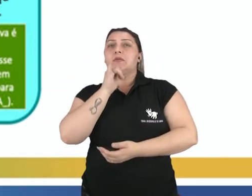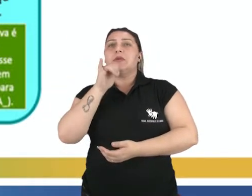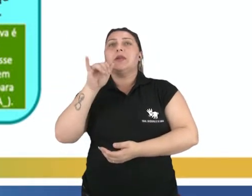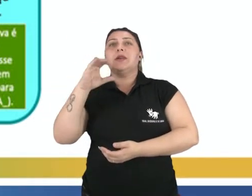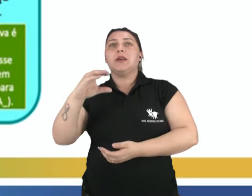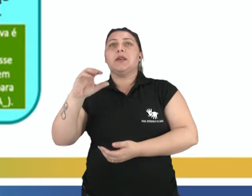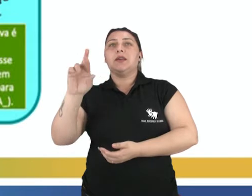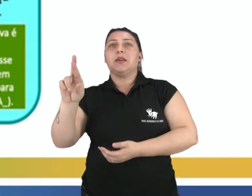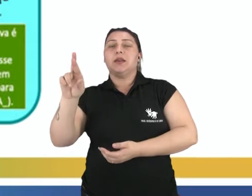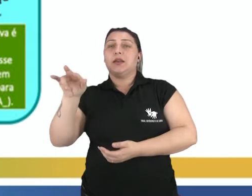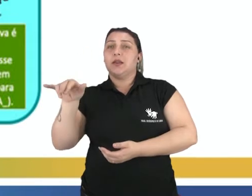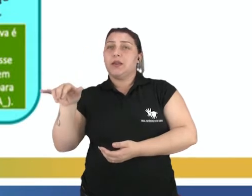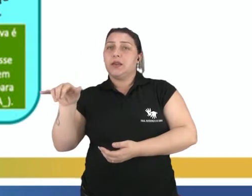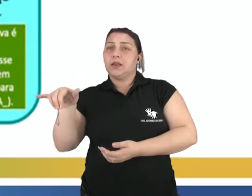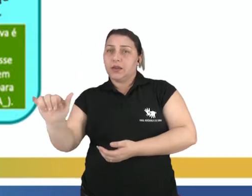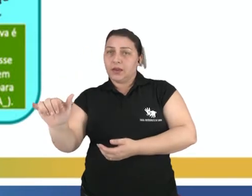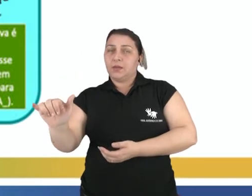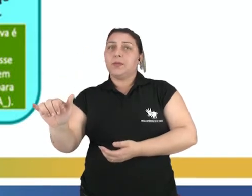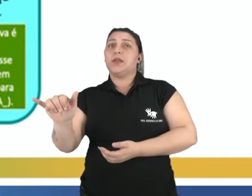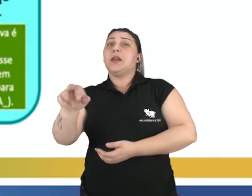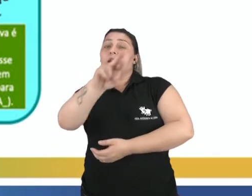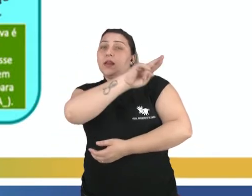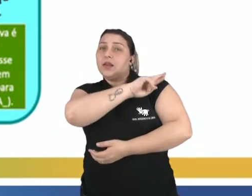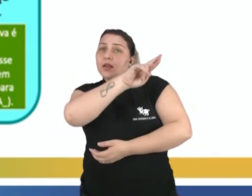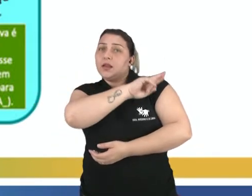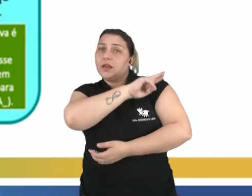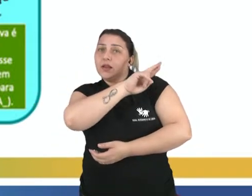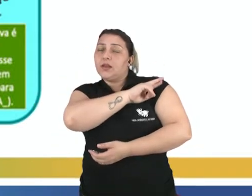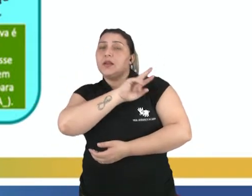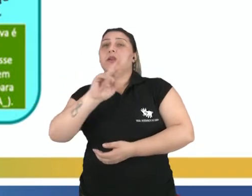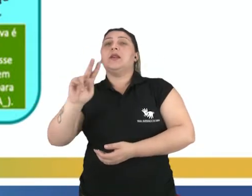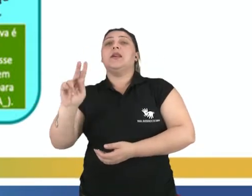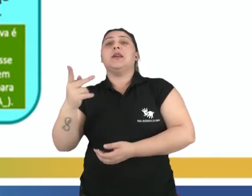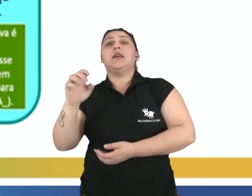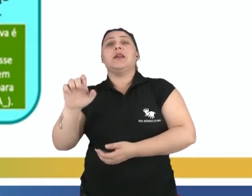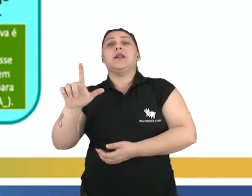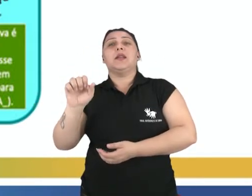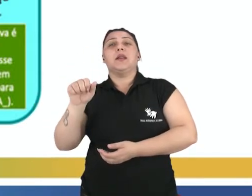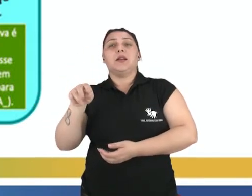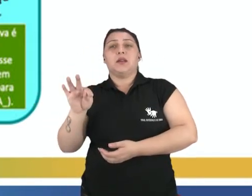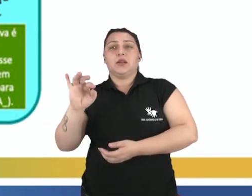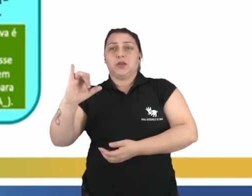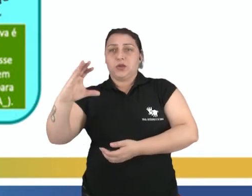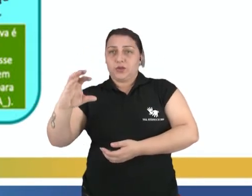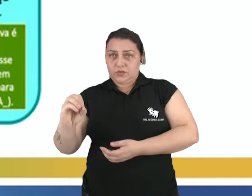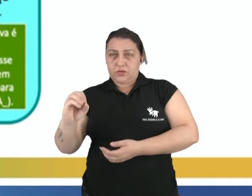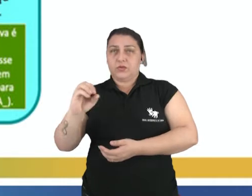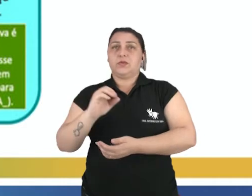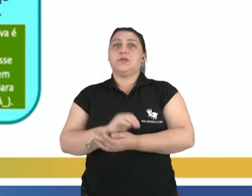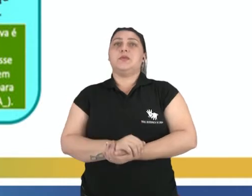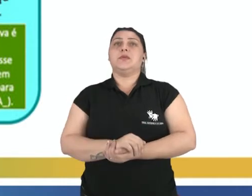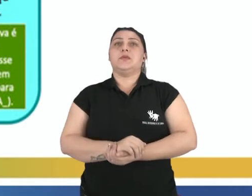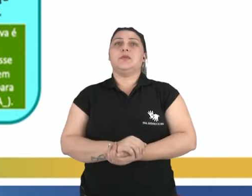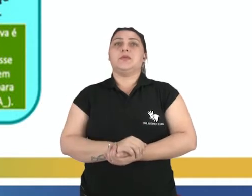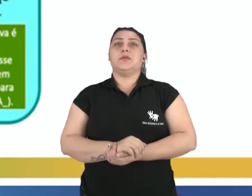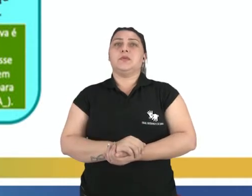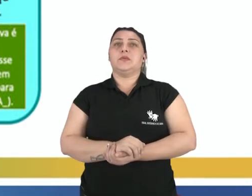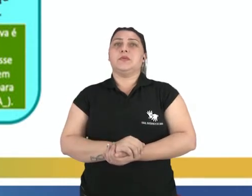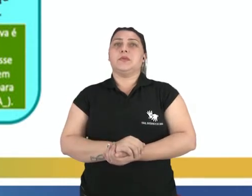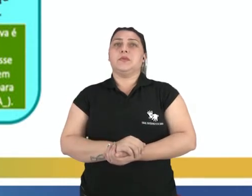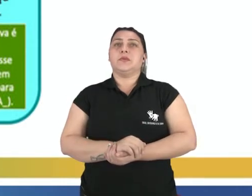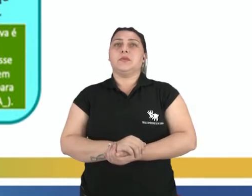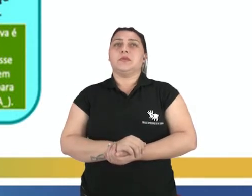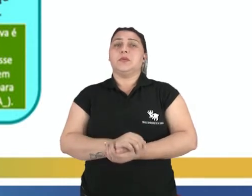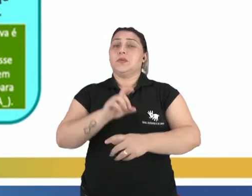SRY é holândrico e é responsável ele é responsável, né? Esse gene SRY, ele é lá dos